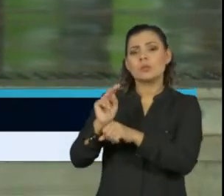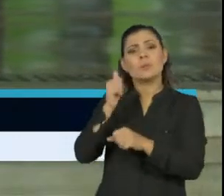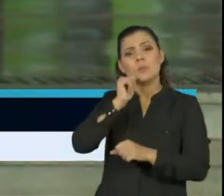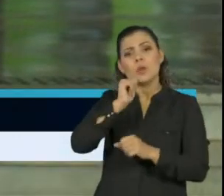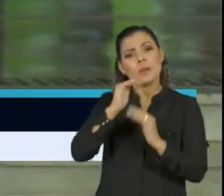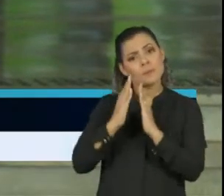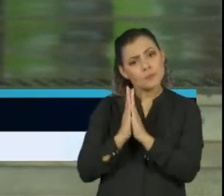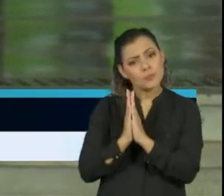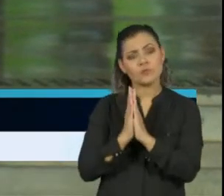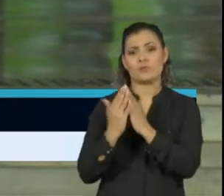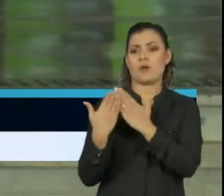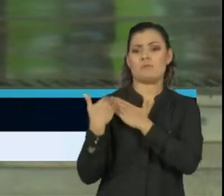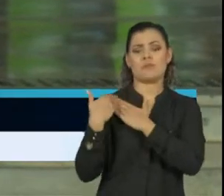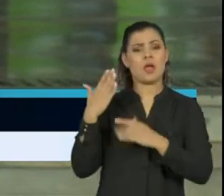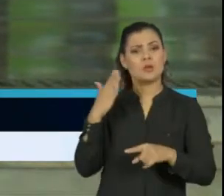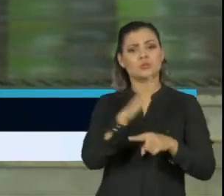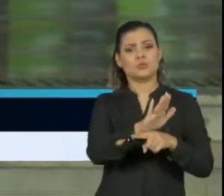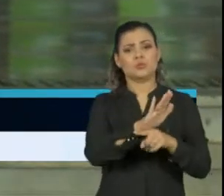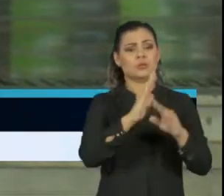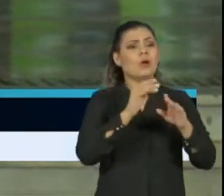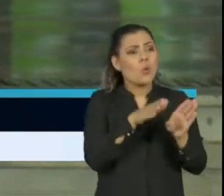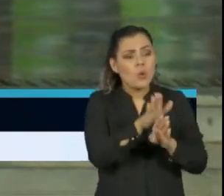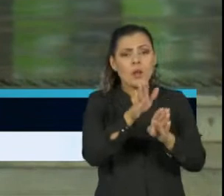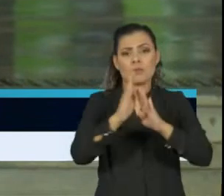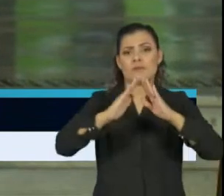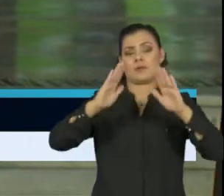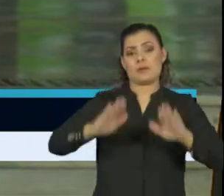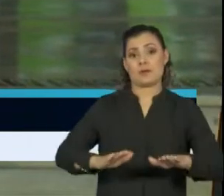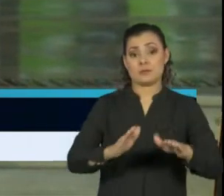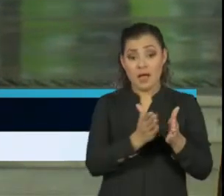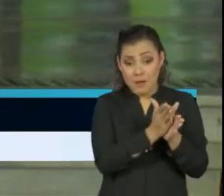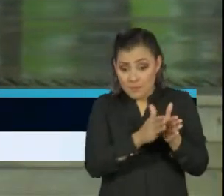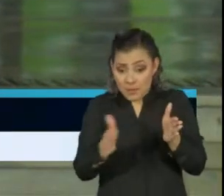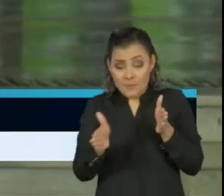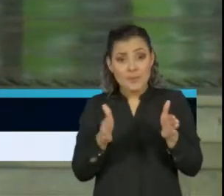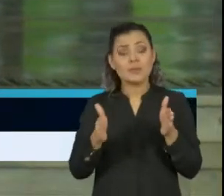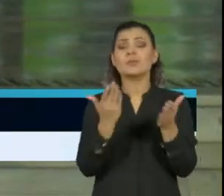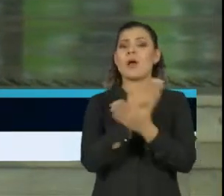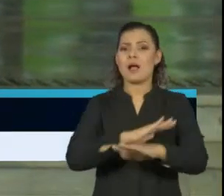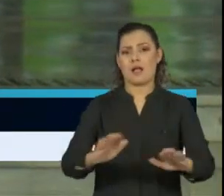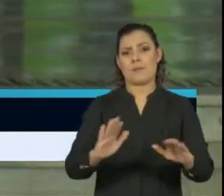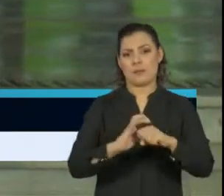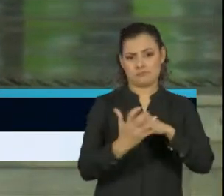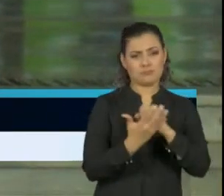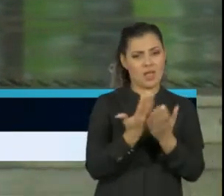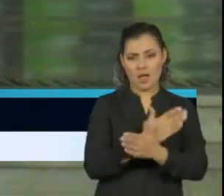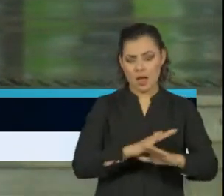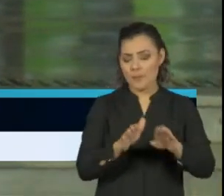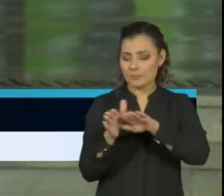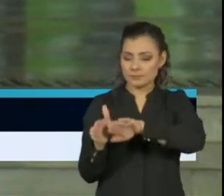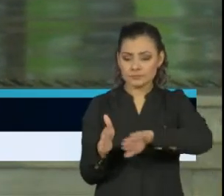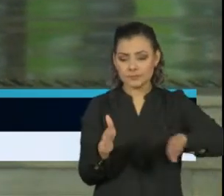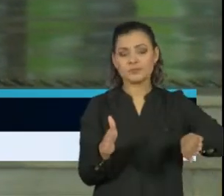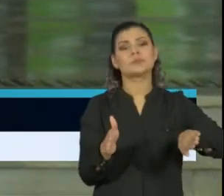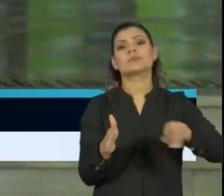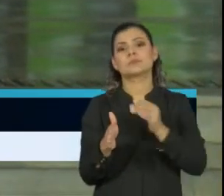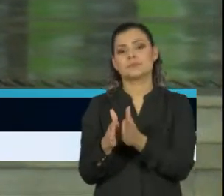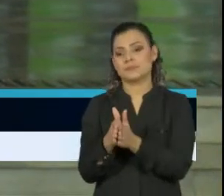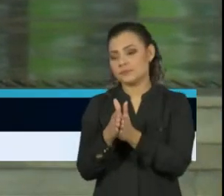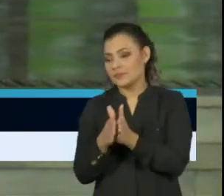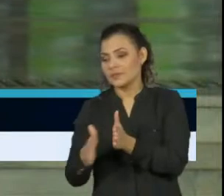casa. Com certeza, quando esse momento passar, e vai passar, teremos ressignificado a